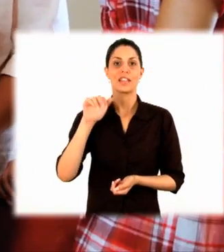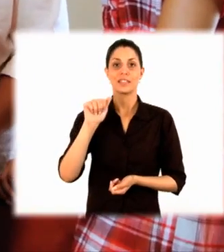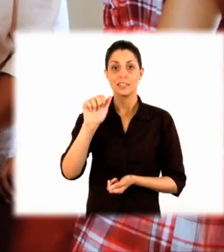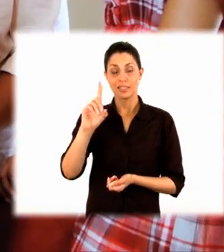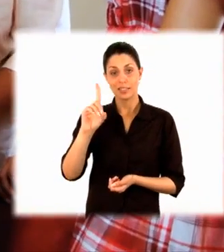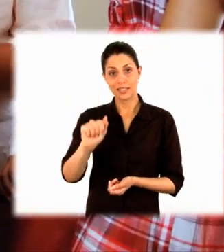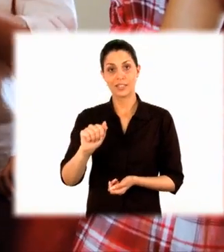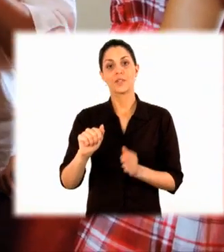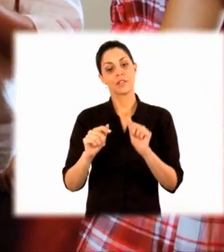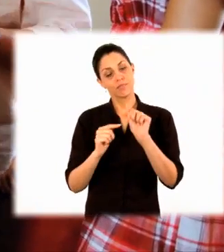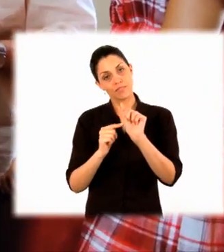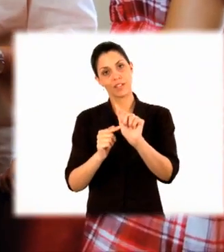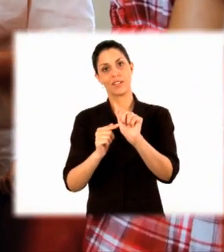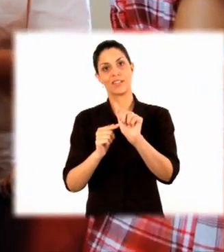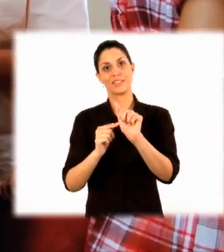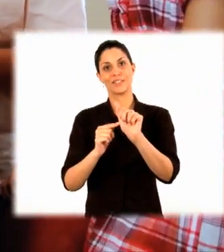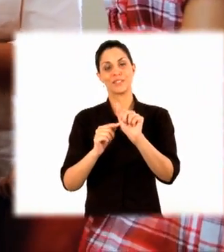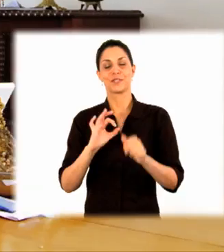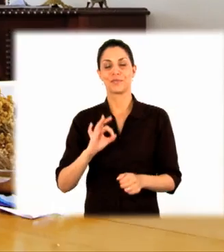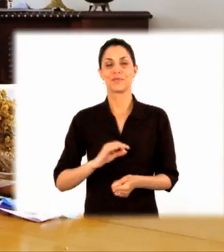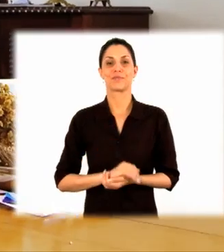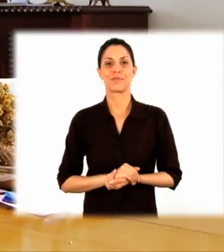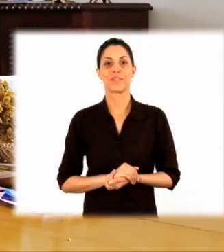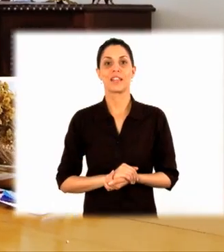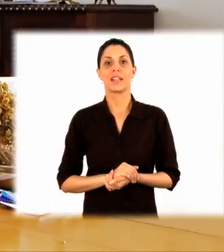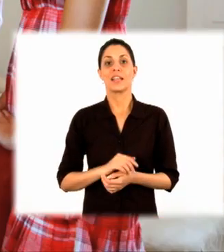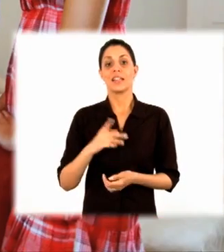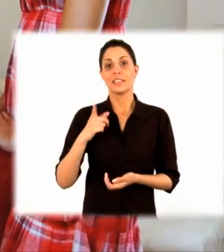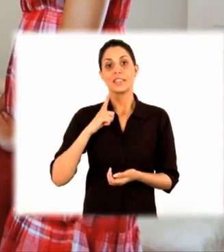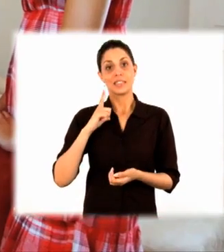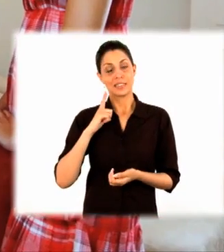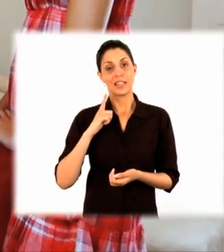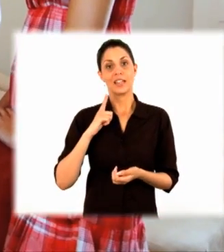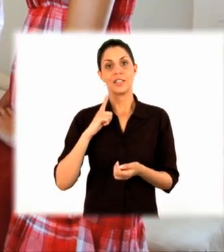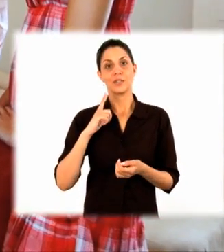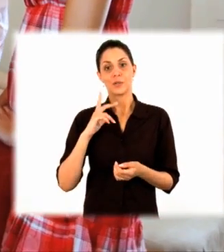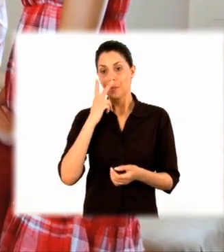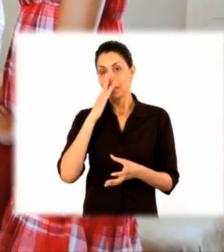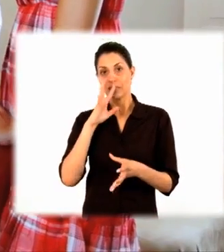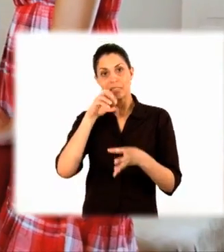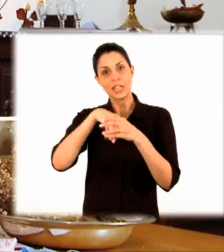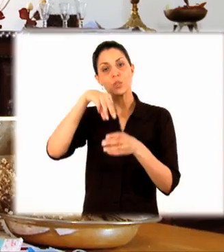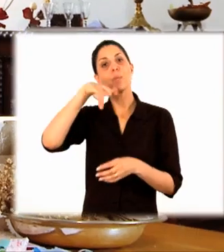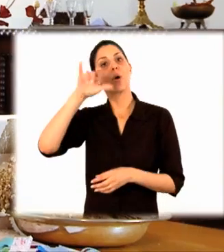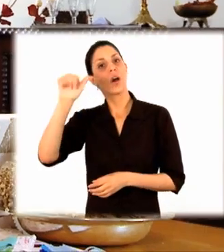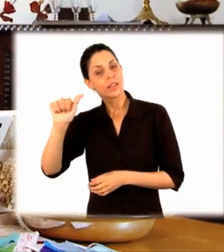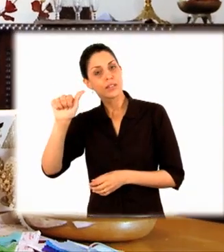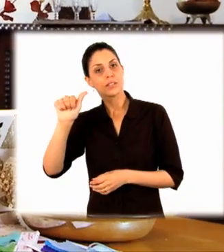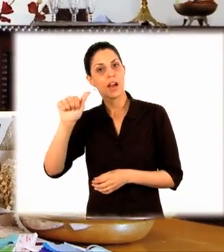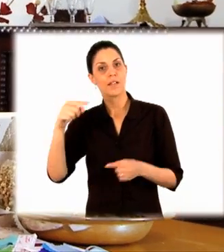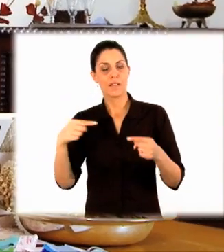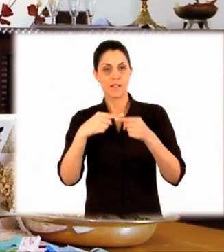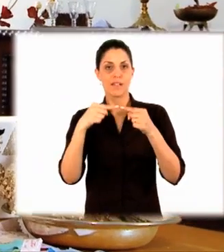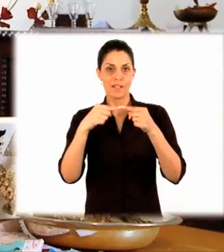texto a Fernanda aí teve um acento. E nesse caso foi bem empregado porque está subentendida a palavra moda.